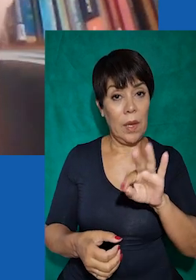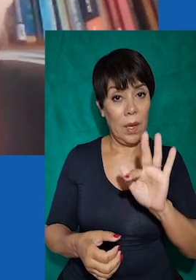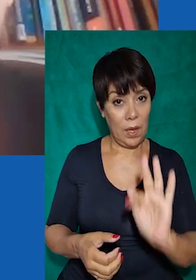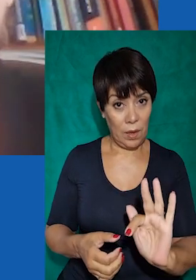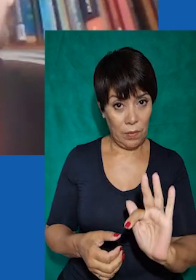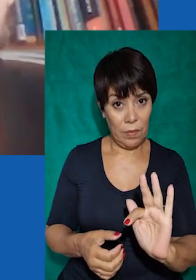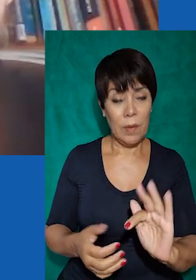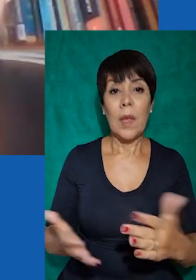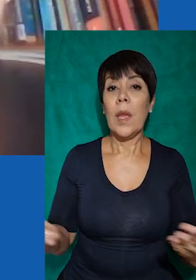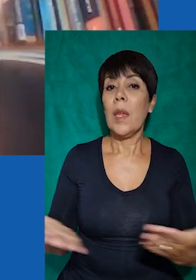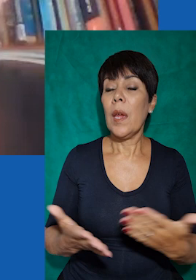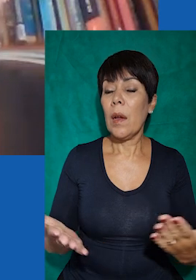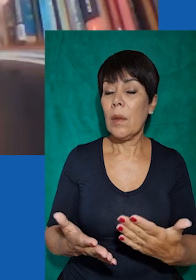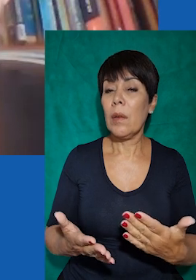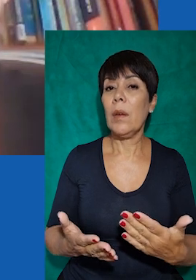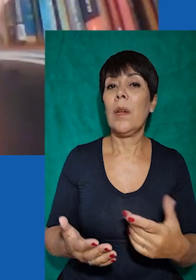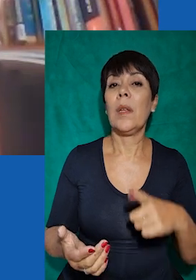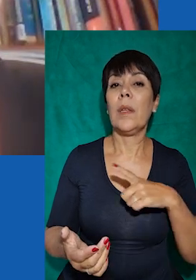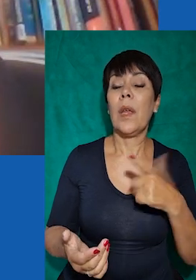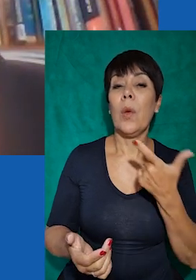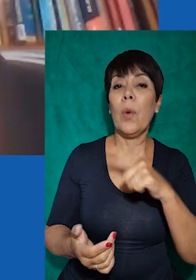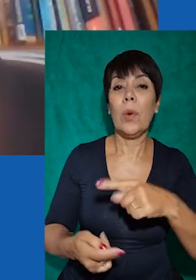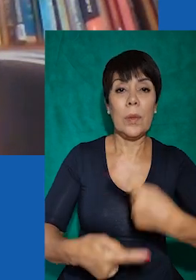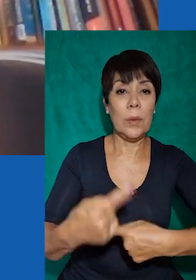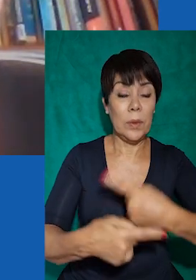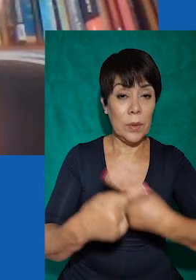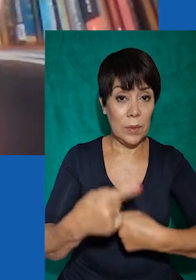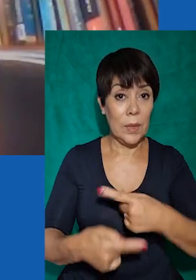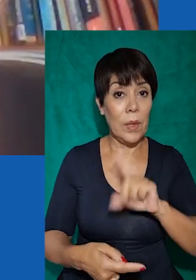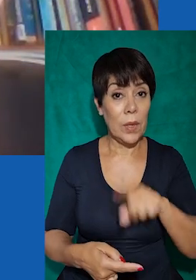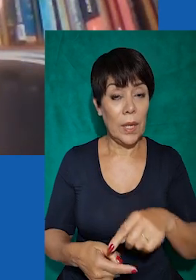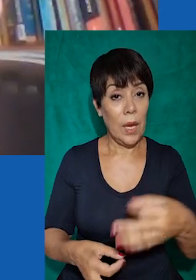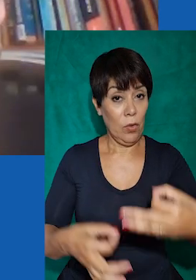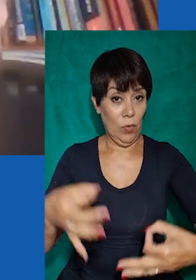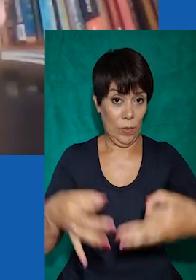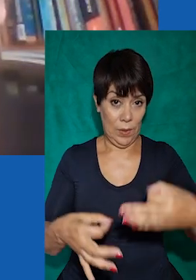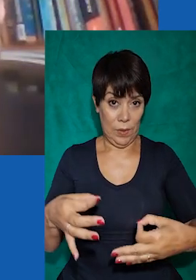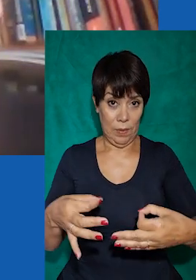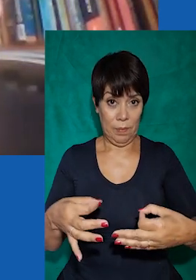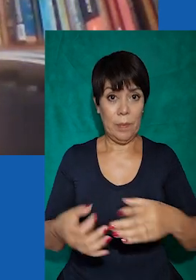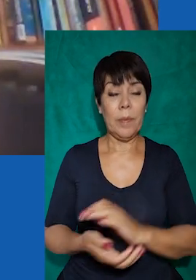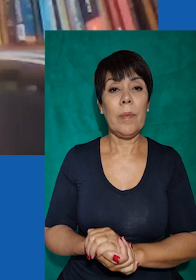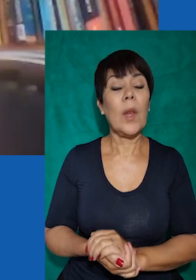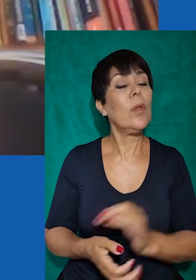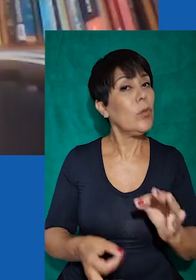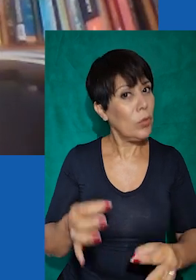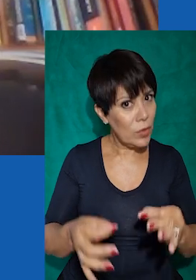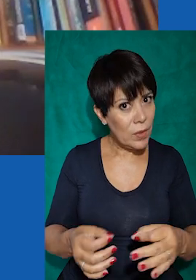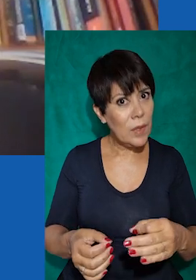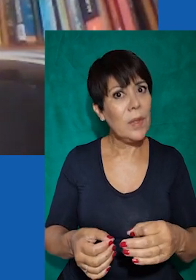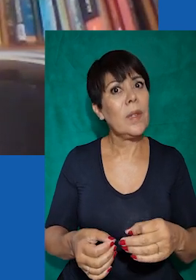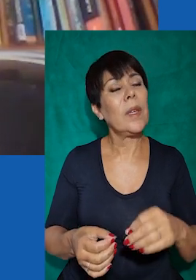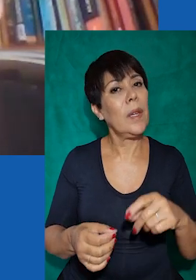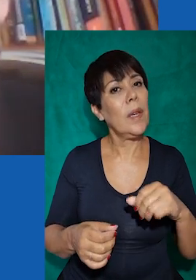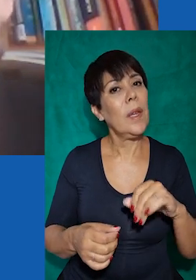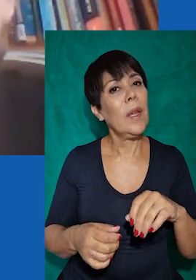Federal. E aqui nós entramos num outro domínio, que é o do judiciário, né? O judiciário que tem